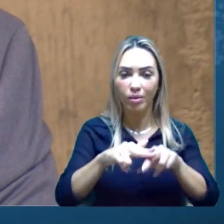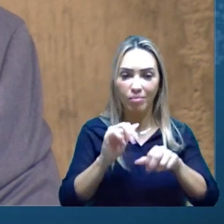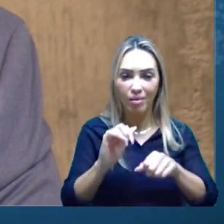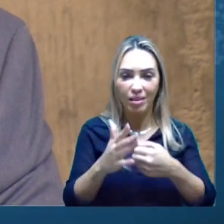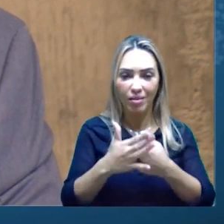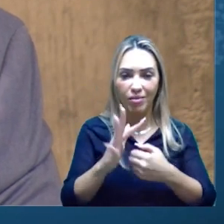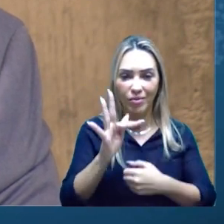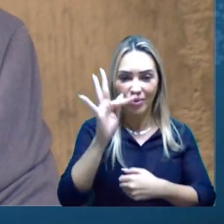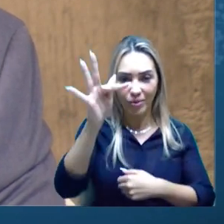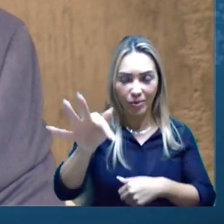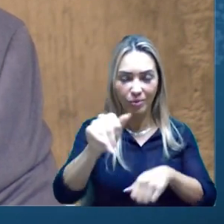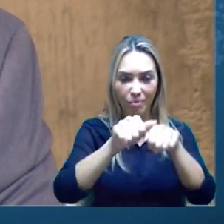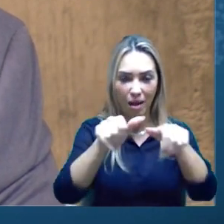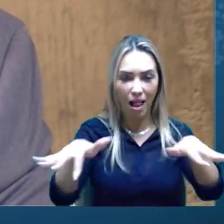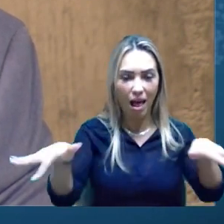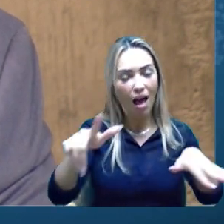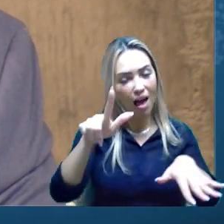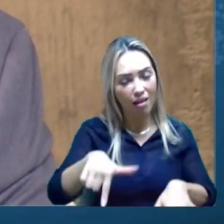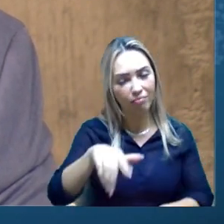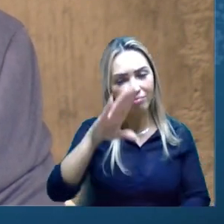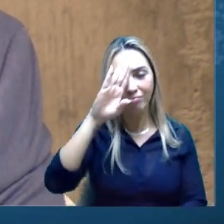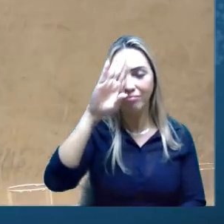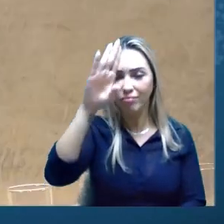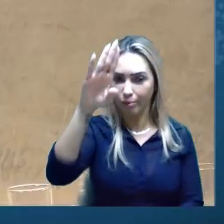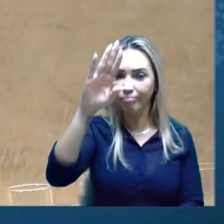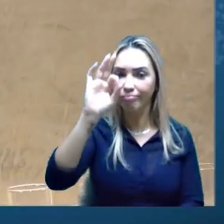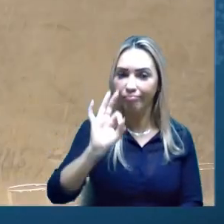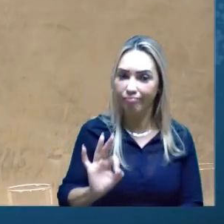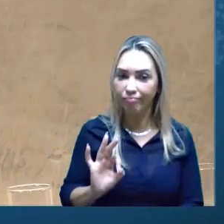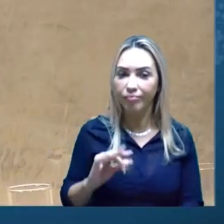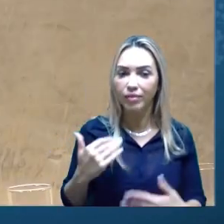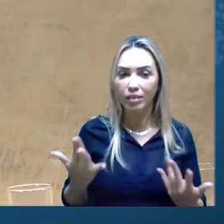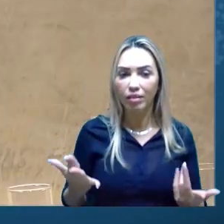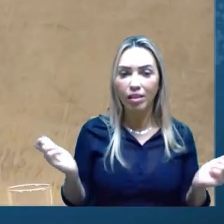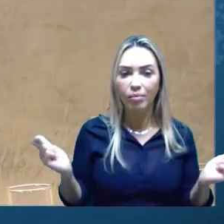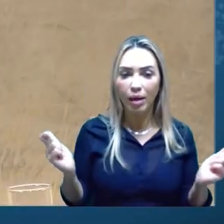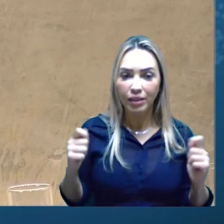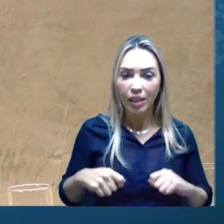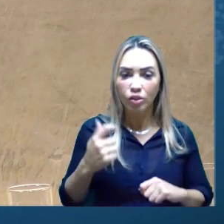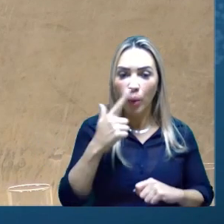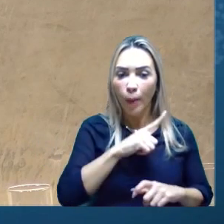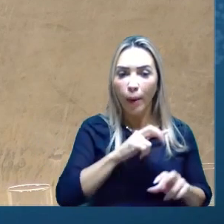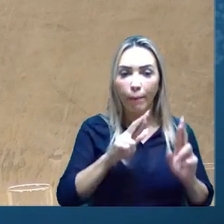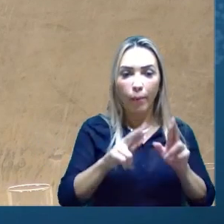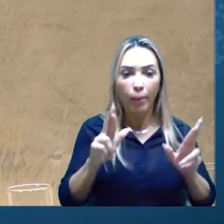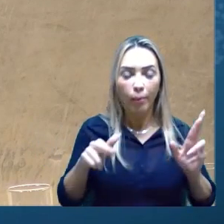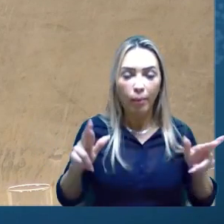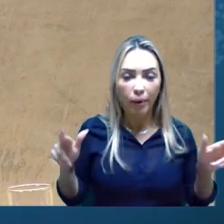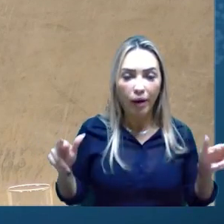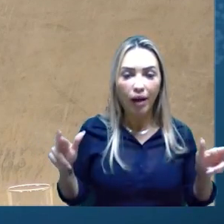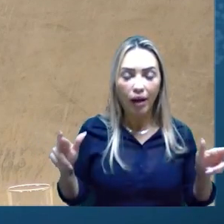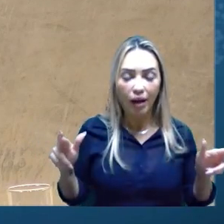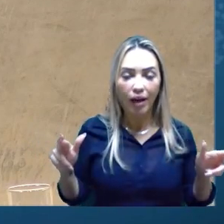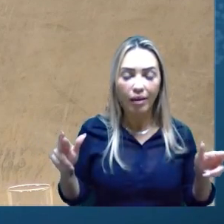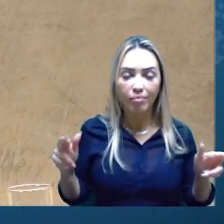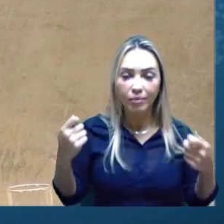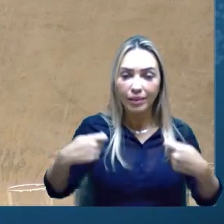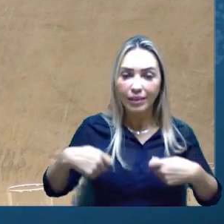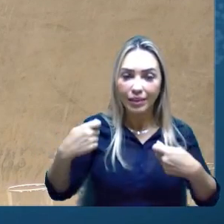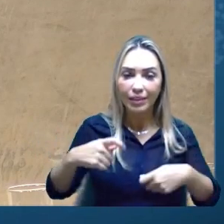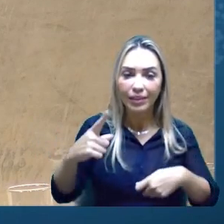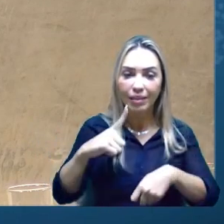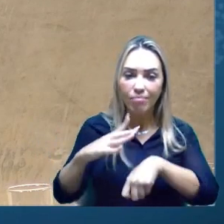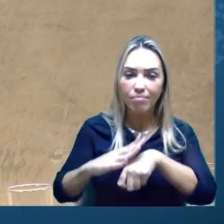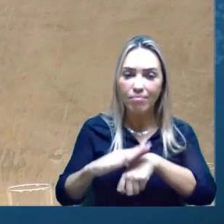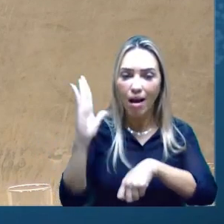futuras é fundamental, e essa capacidade de resposta ela tem que ser mais democrática